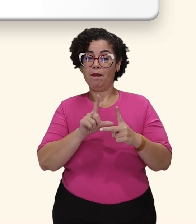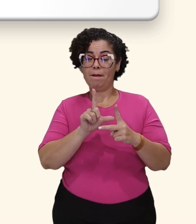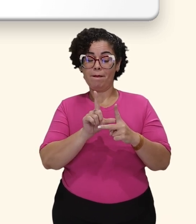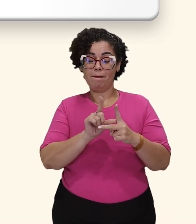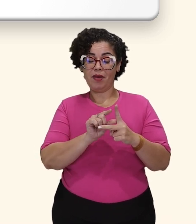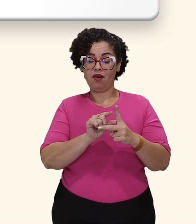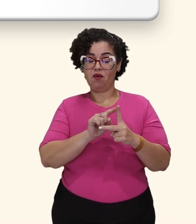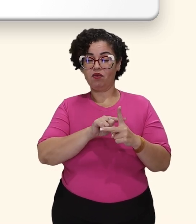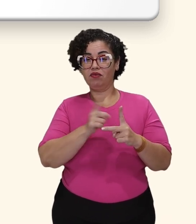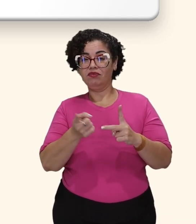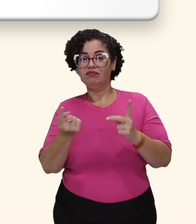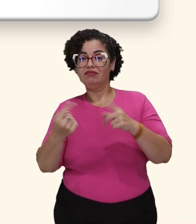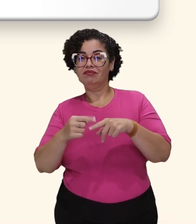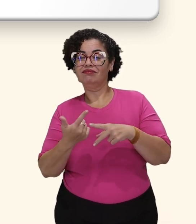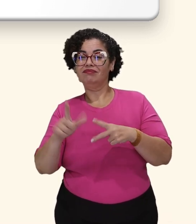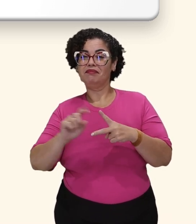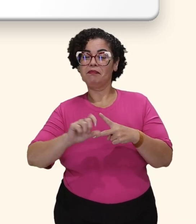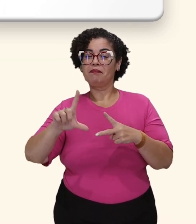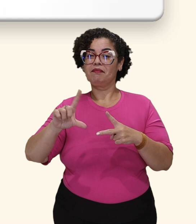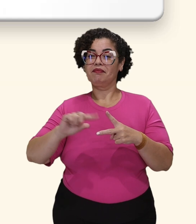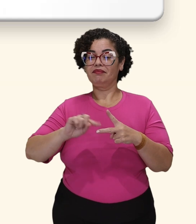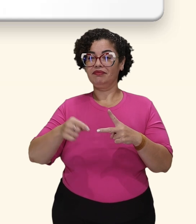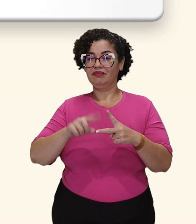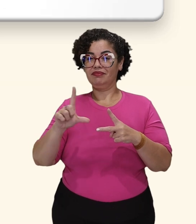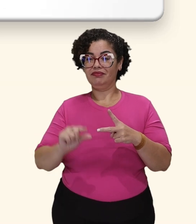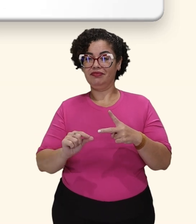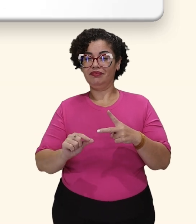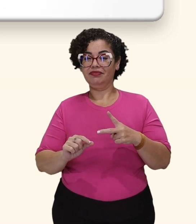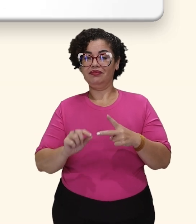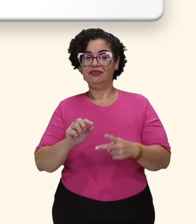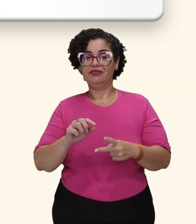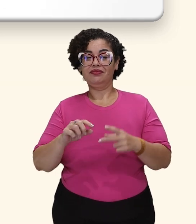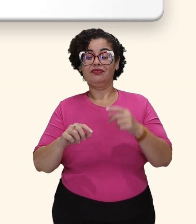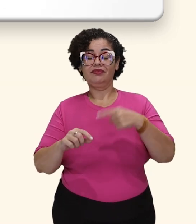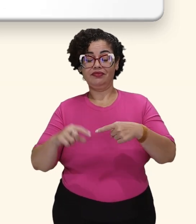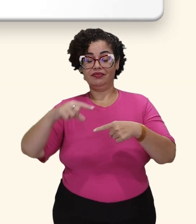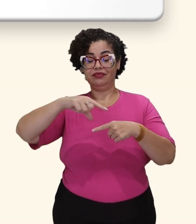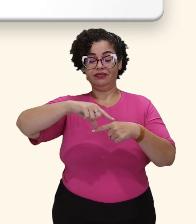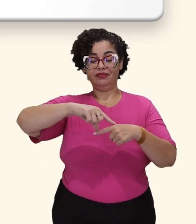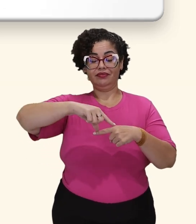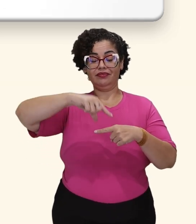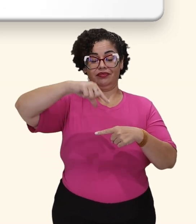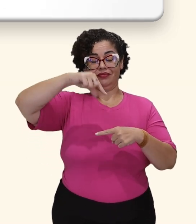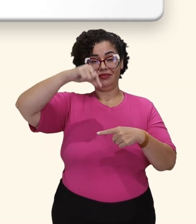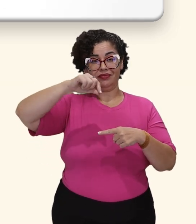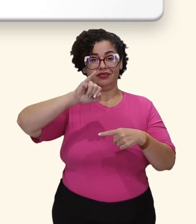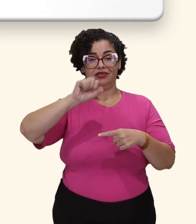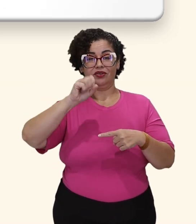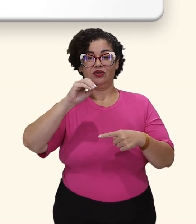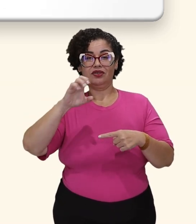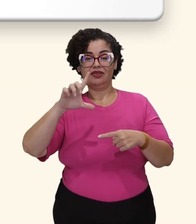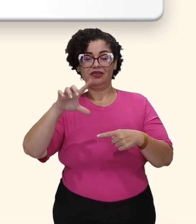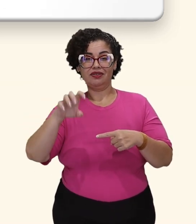lado estará oposto ao menor ângulo. No triângulo isósceles, como ele tem dois lados de